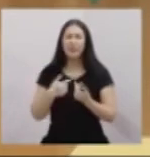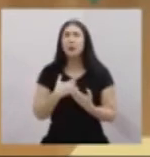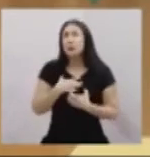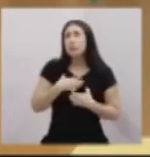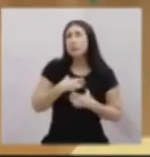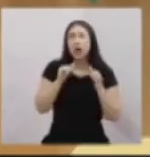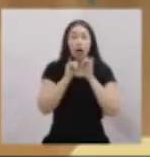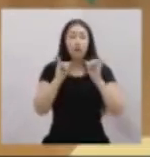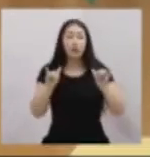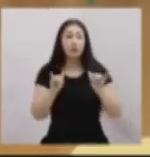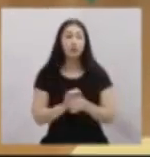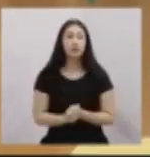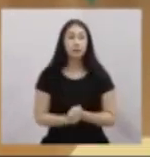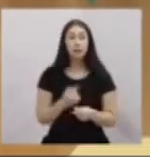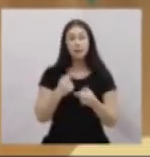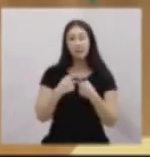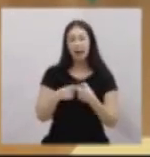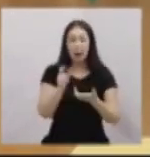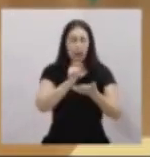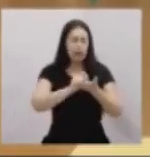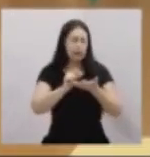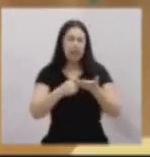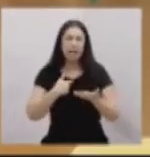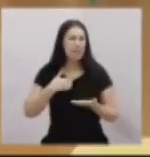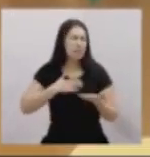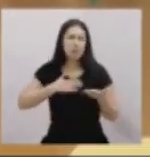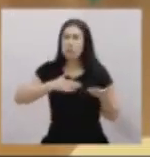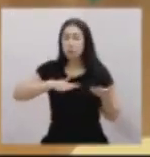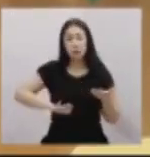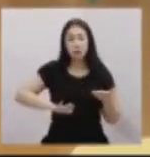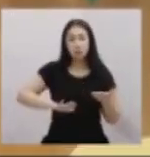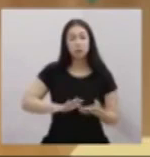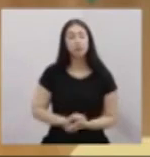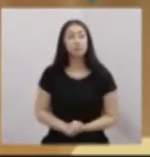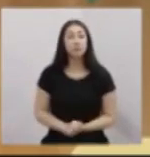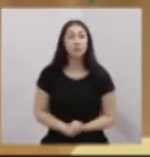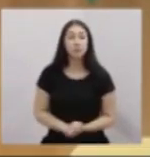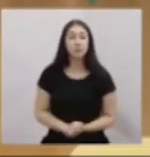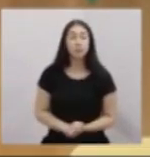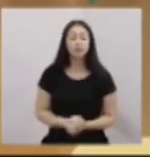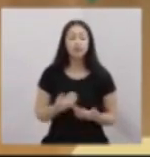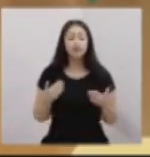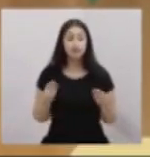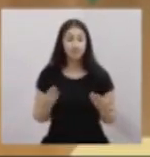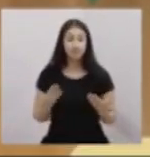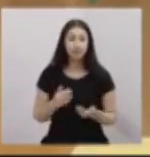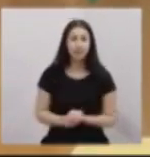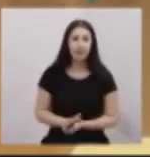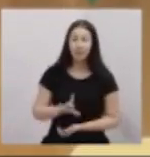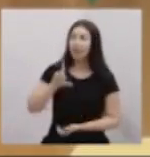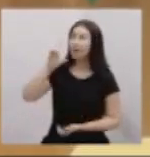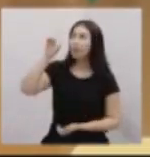cabeça aqui, porque ficar negócio escrevendo aqui, eu não gosto muito não, quando eu escrevo, eu esqueço. Então, ele